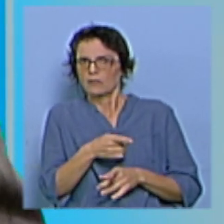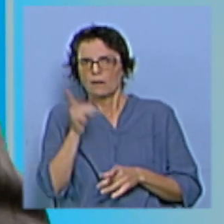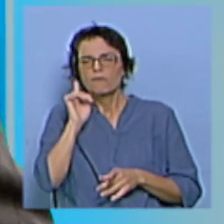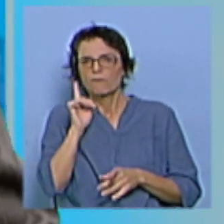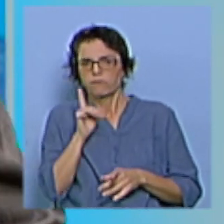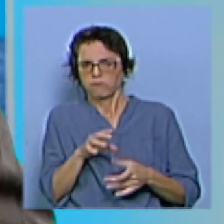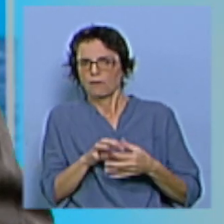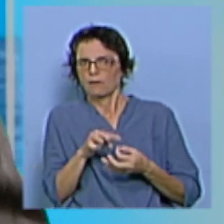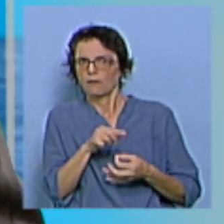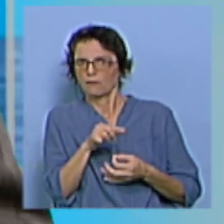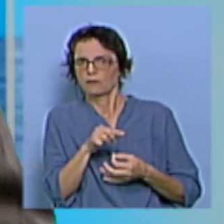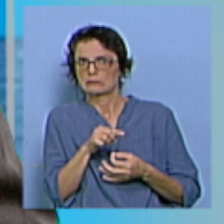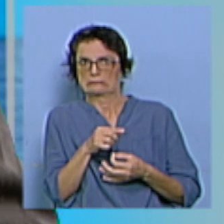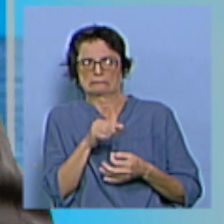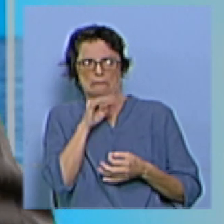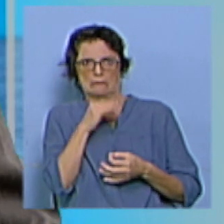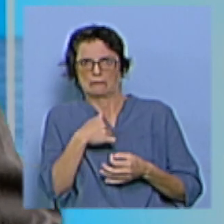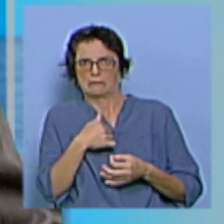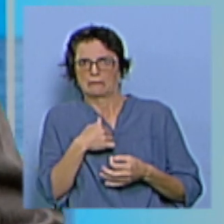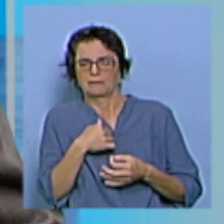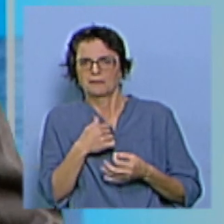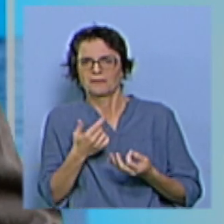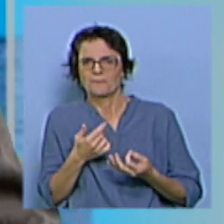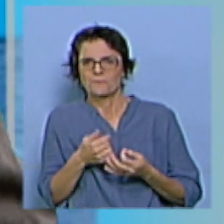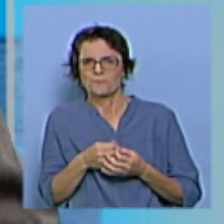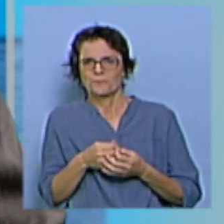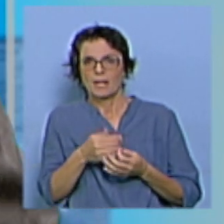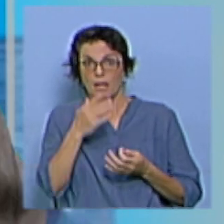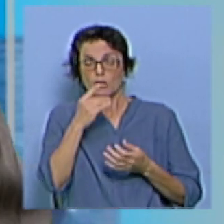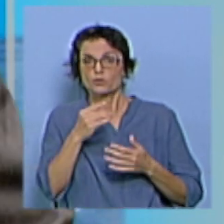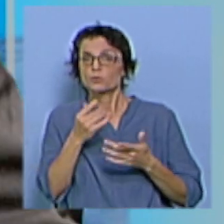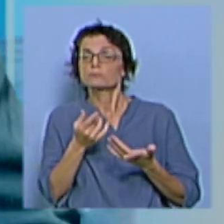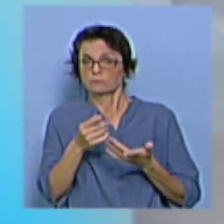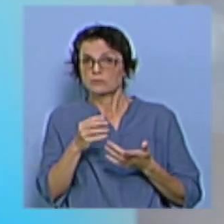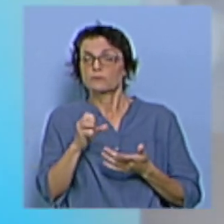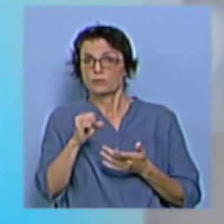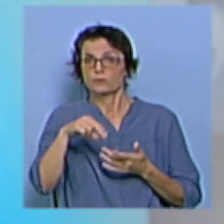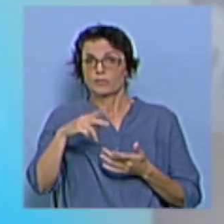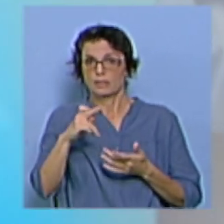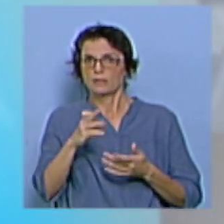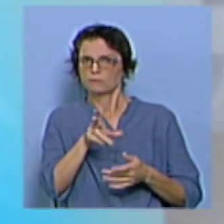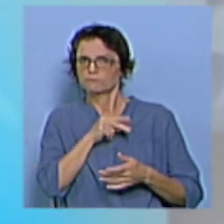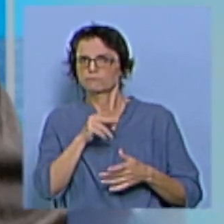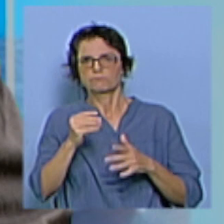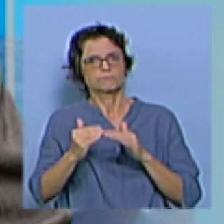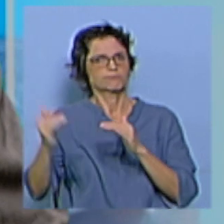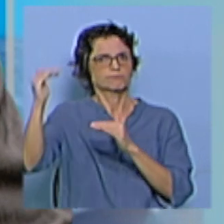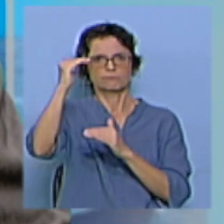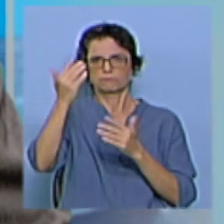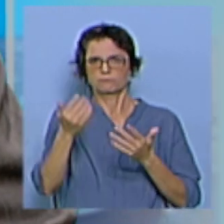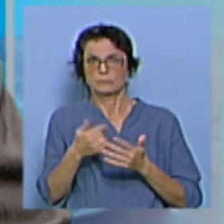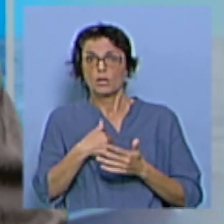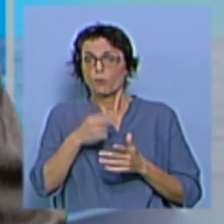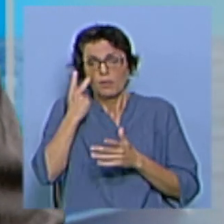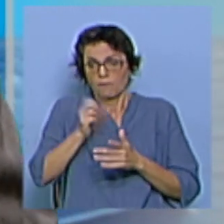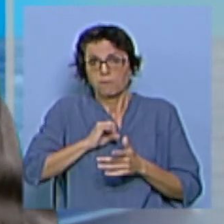valores que ela protagoniza. Eu, na minha vida... É a mais alta condecoração, não é? Da GNR. Da GNR. Na minha vida, esforço-me e dedico-me